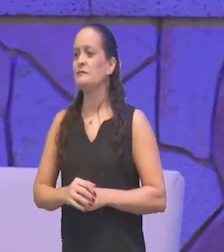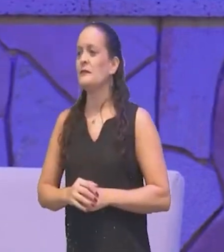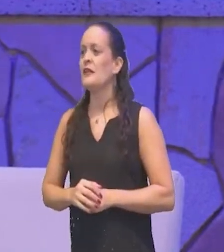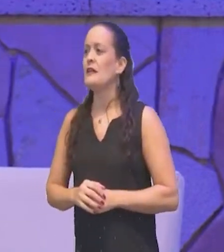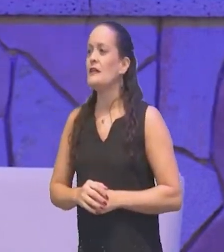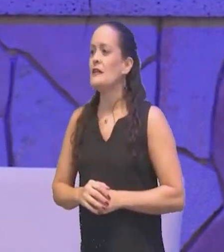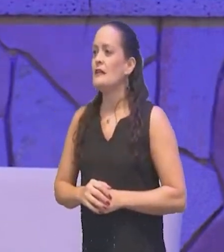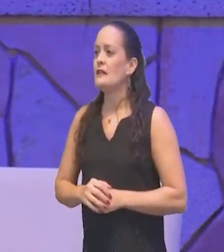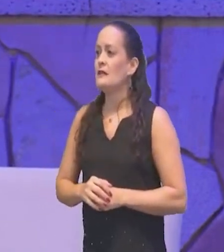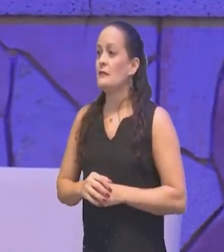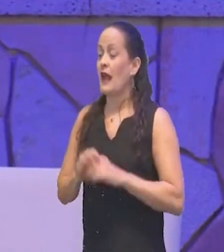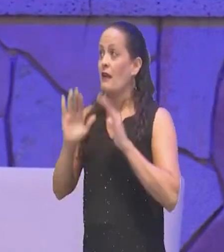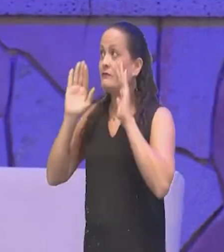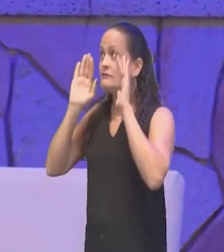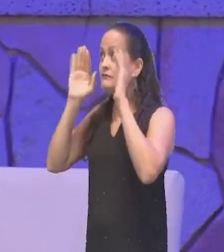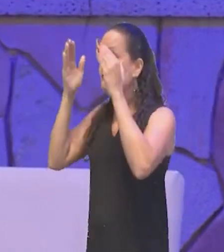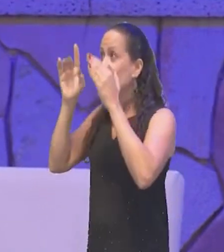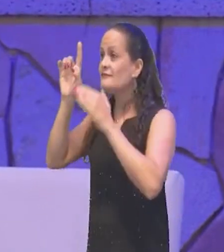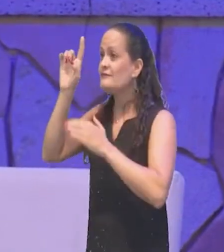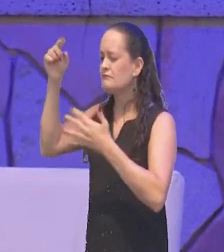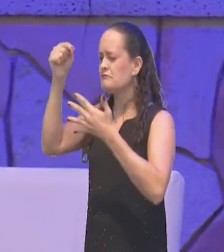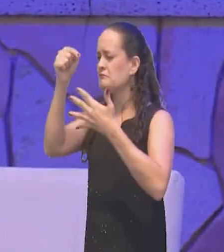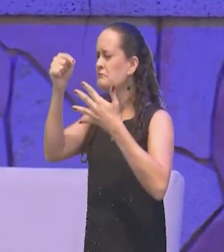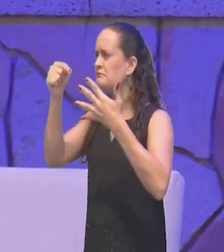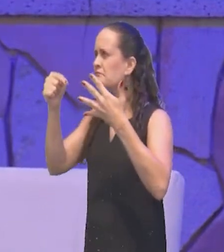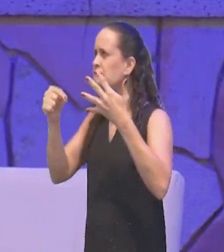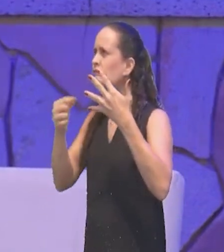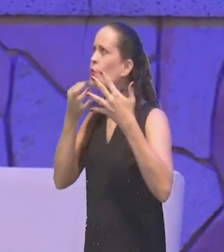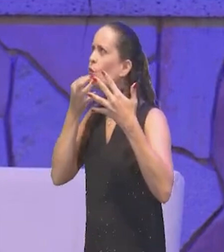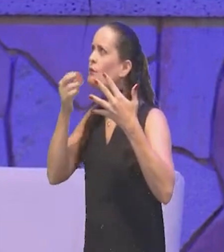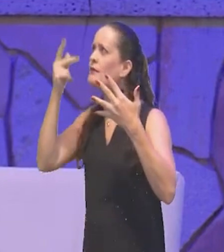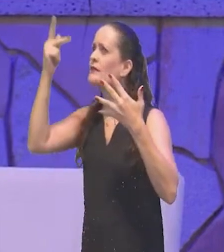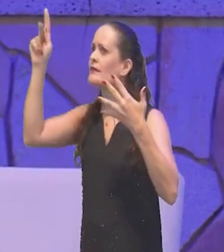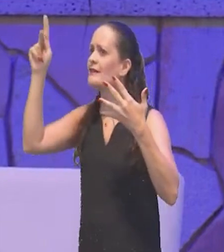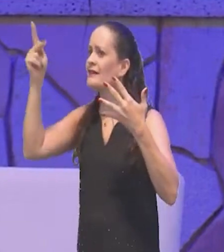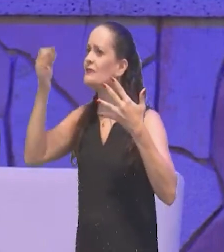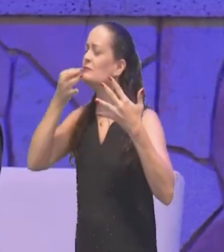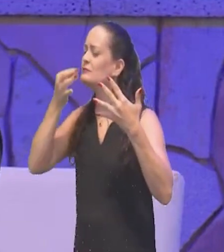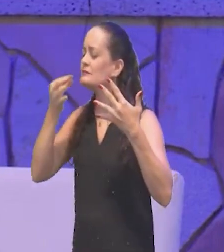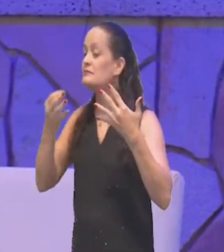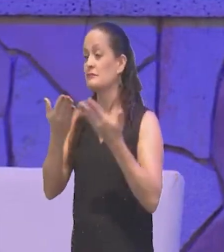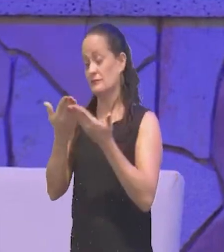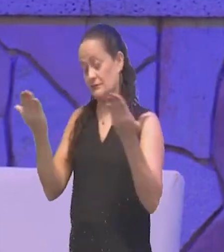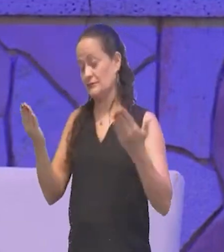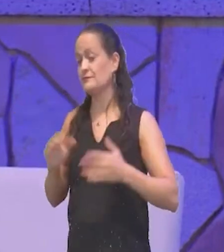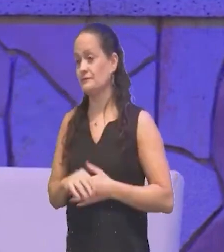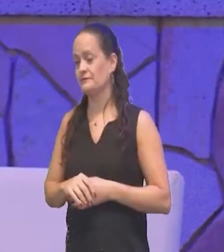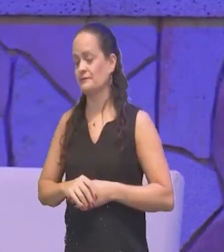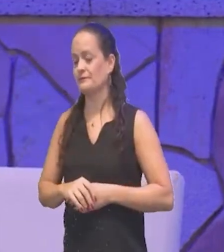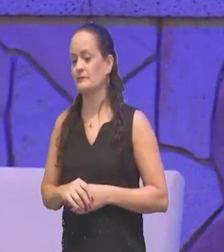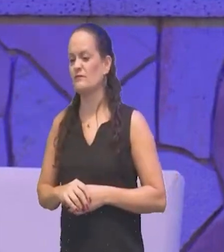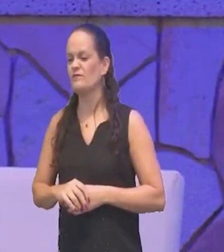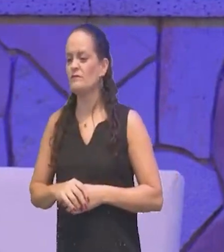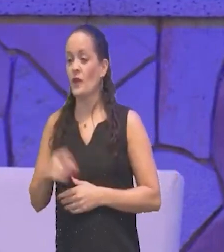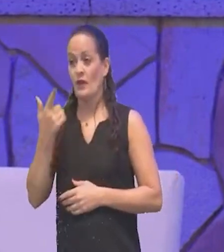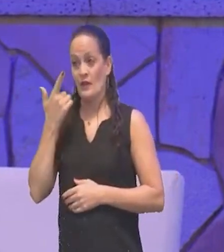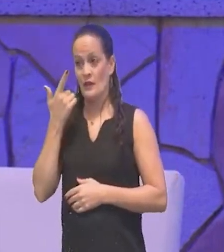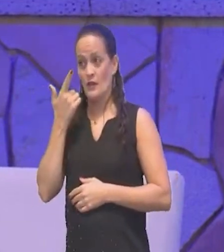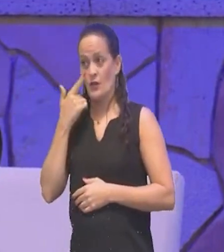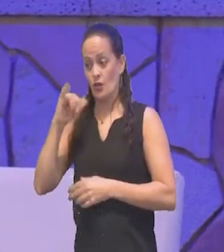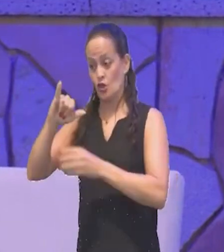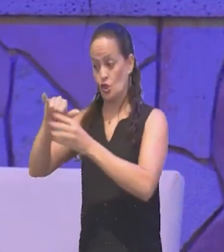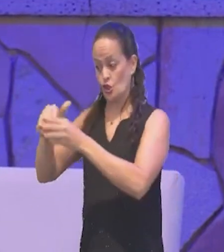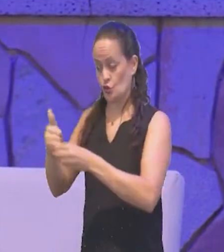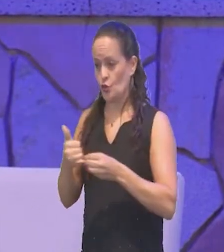esta explanação dessas sugestões, e quero replicar aqui neste momento. Observe que Josué